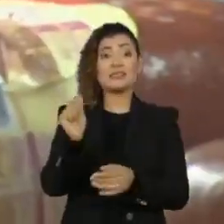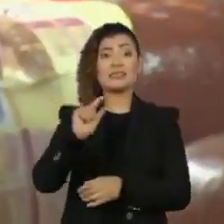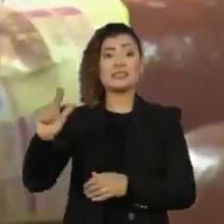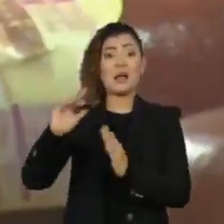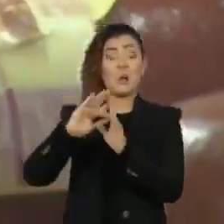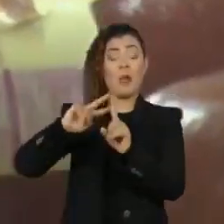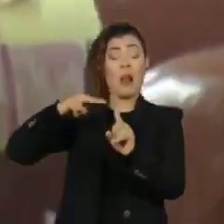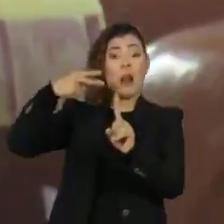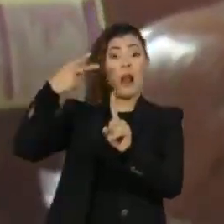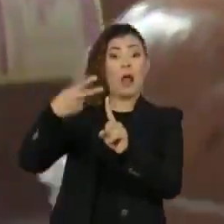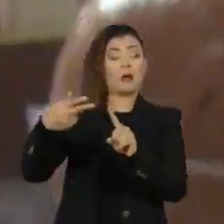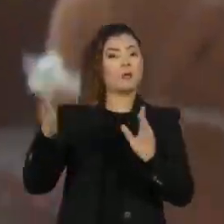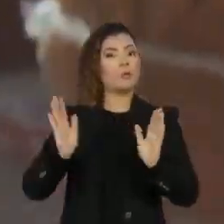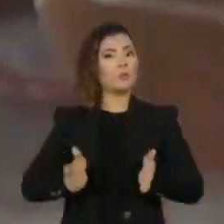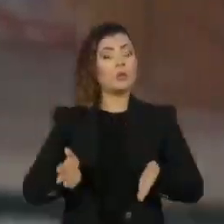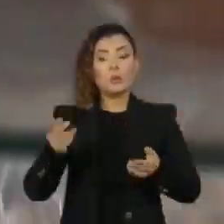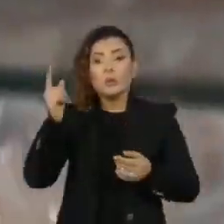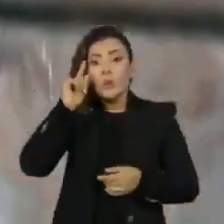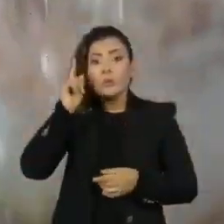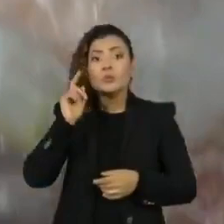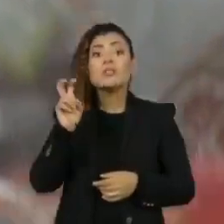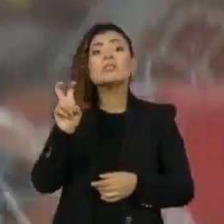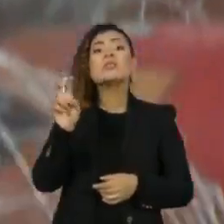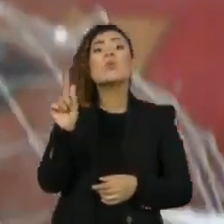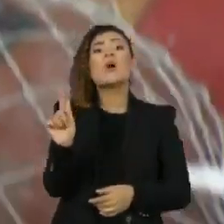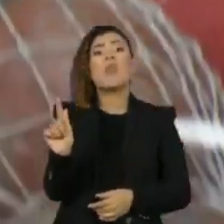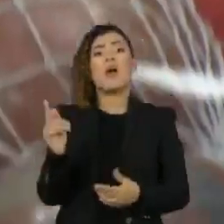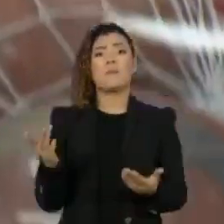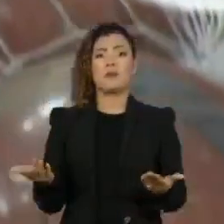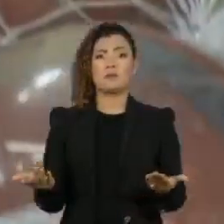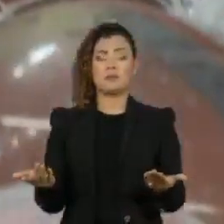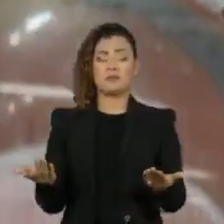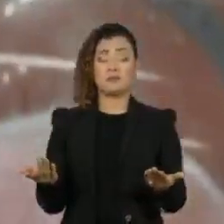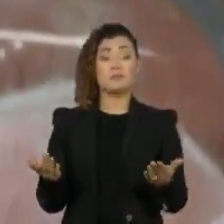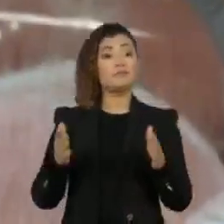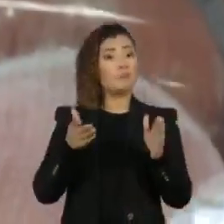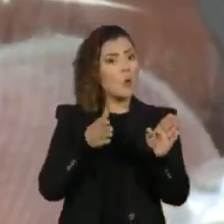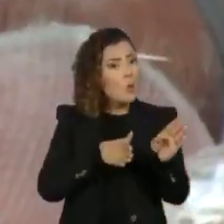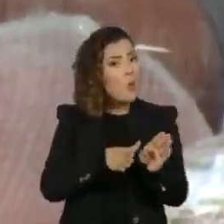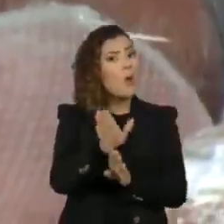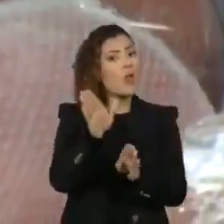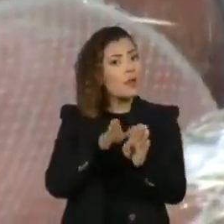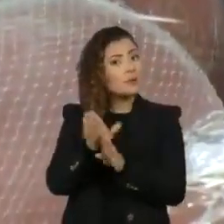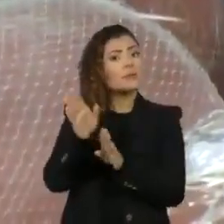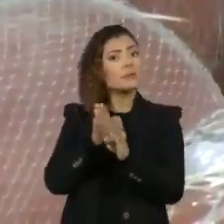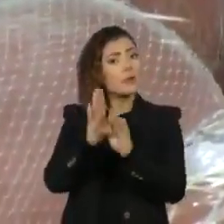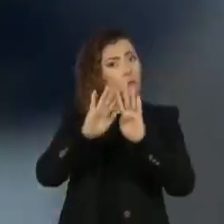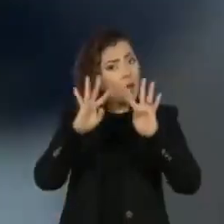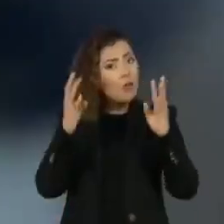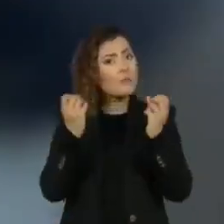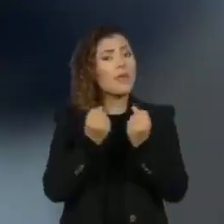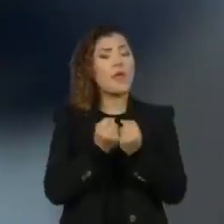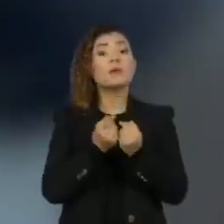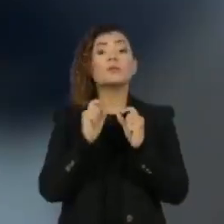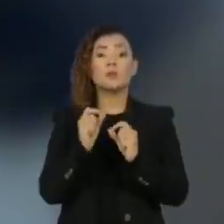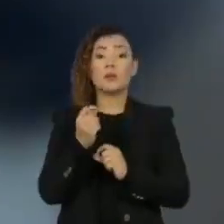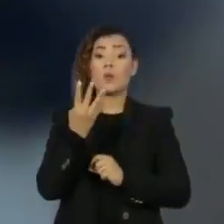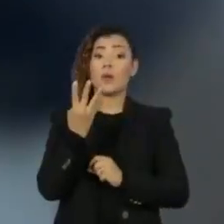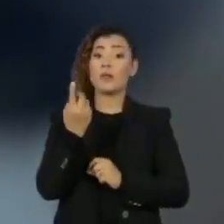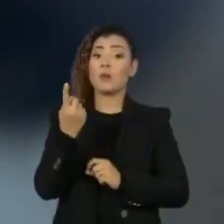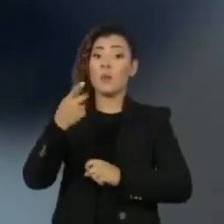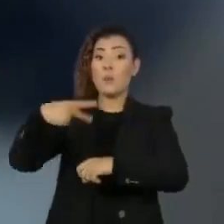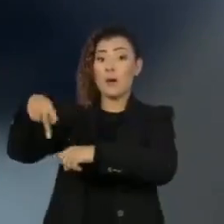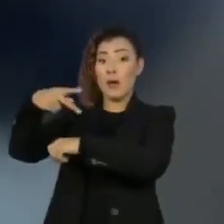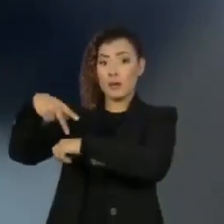máximo recomendado para consumo diário, que é de 5 gramas. Uma nova recomendação da Organização Mundial da Saúde para 41